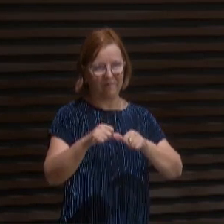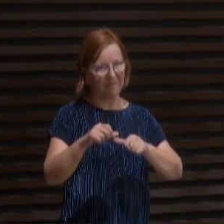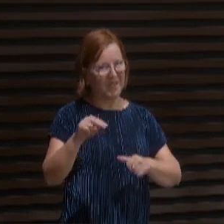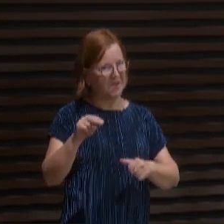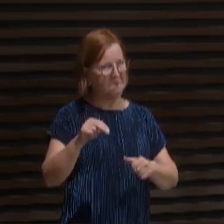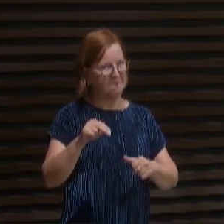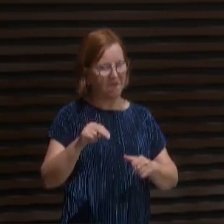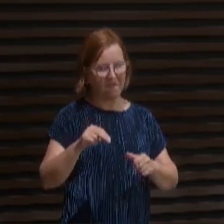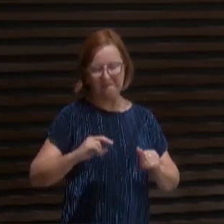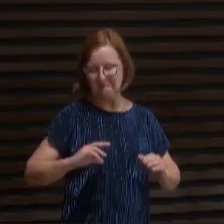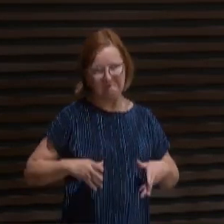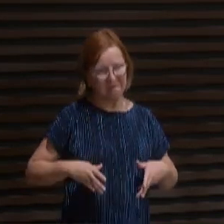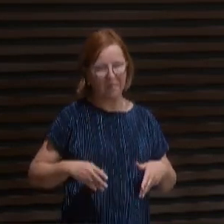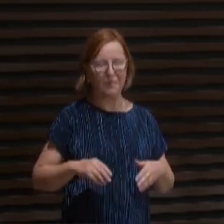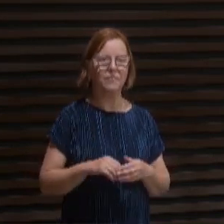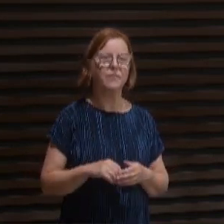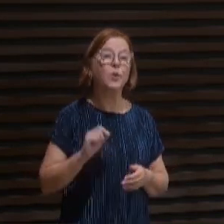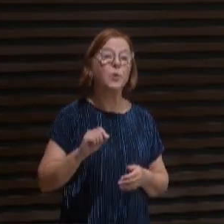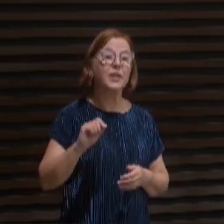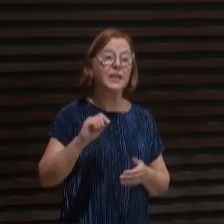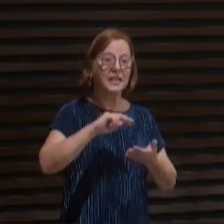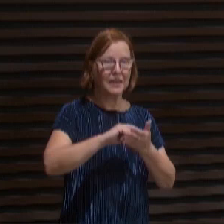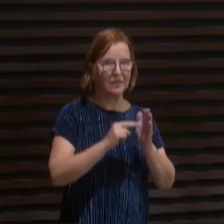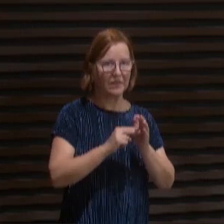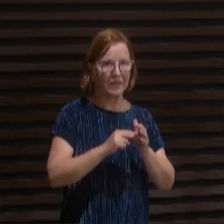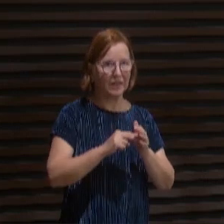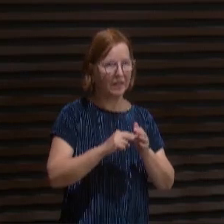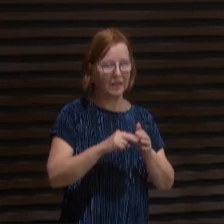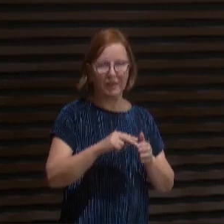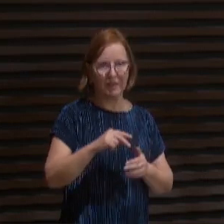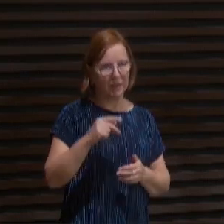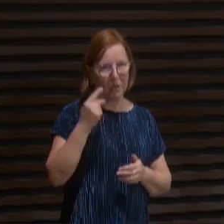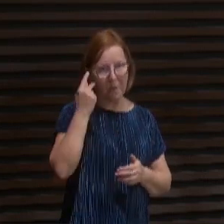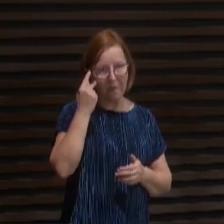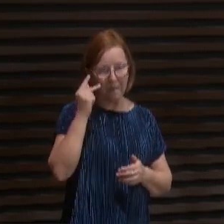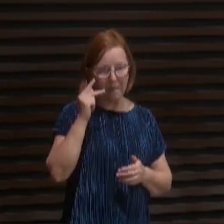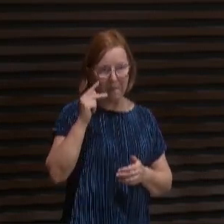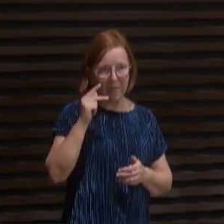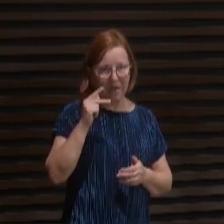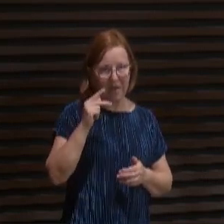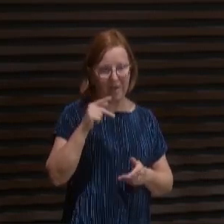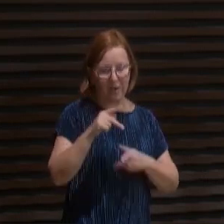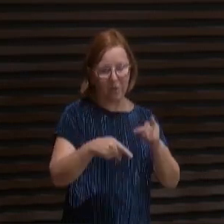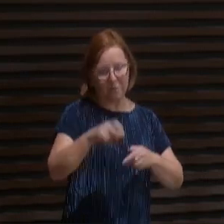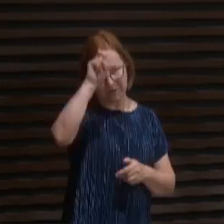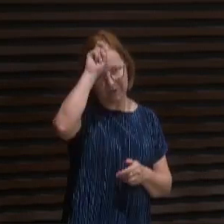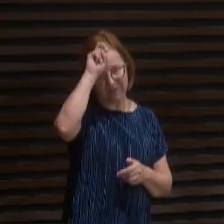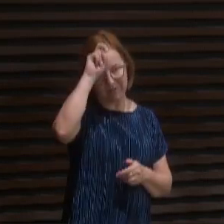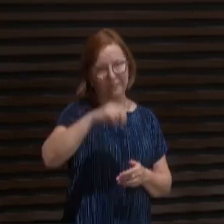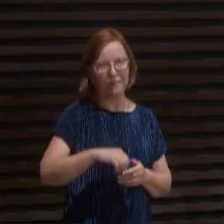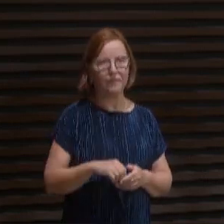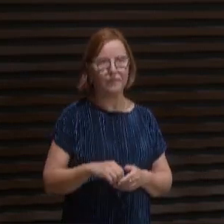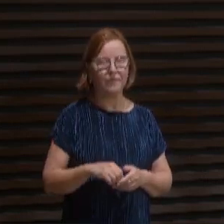O que esse sinal significa? Não é para os egípcios, é para o povo dele. Mete a